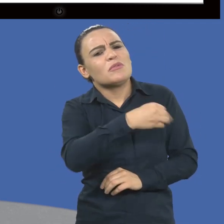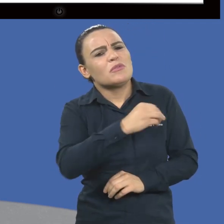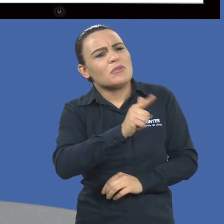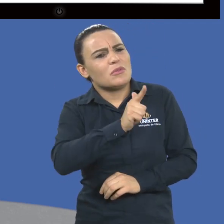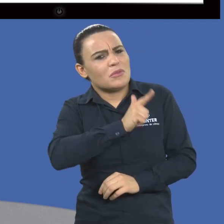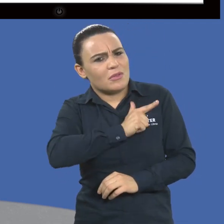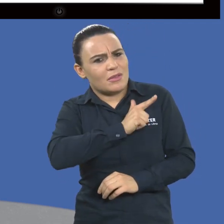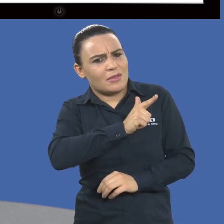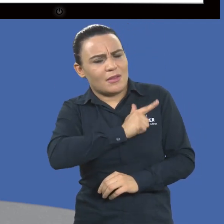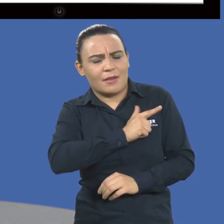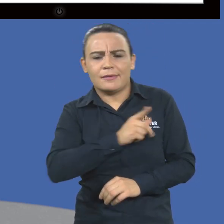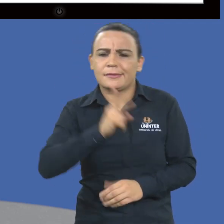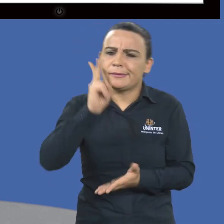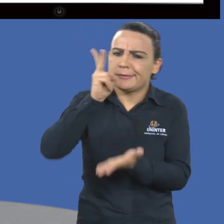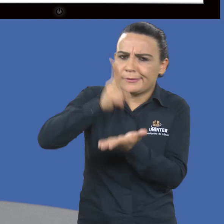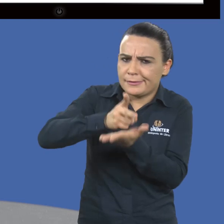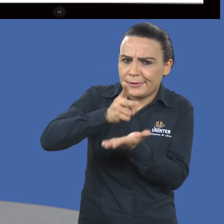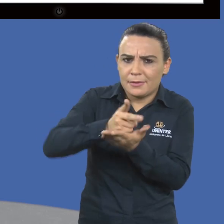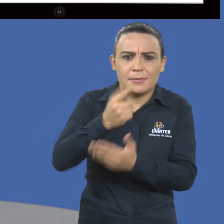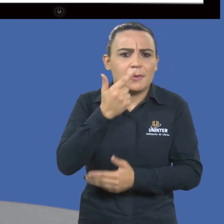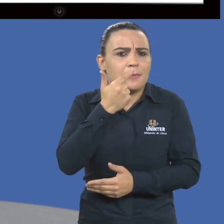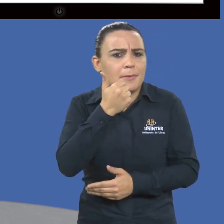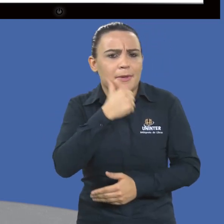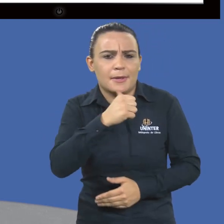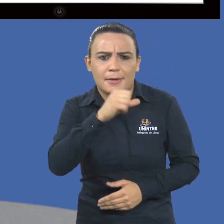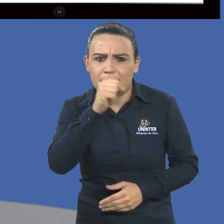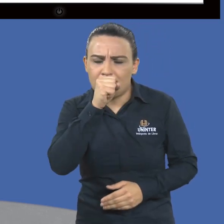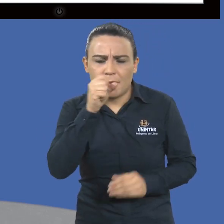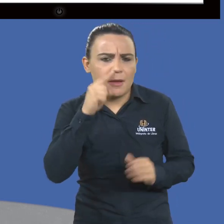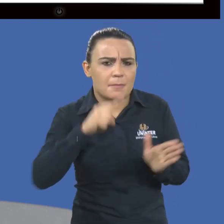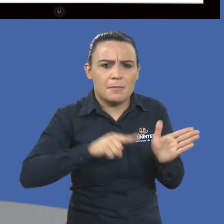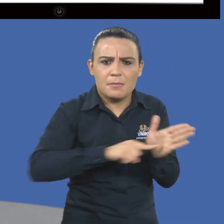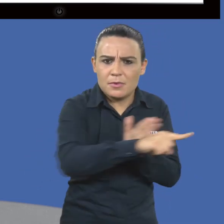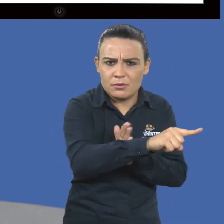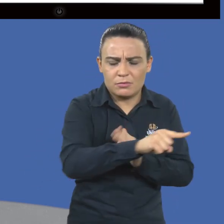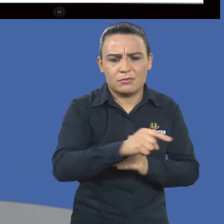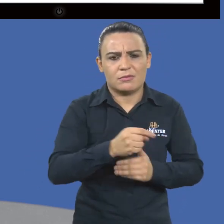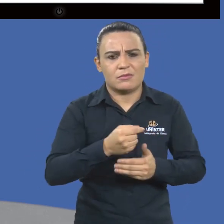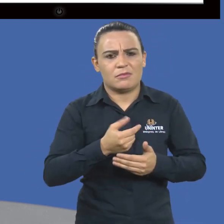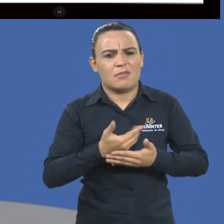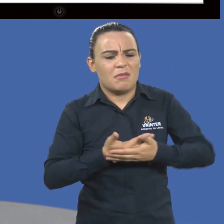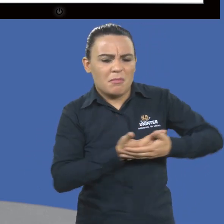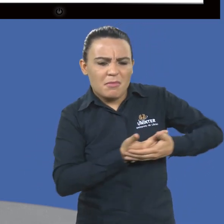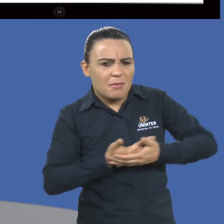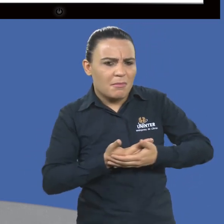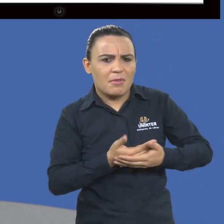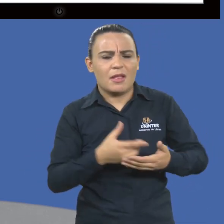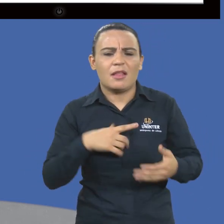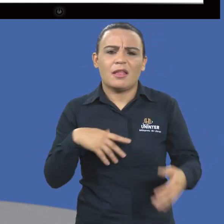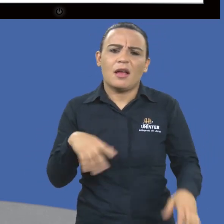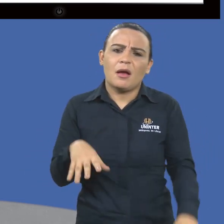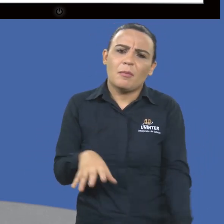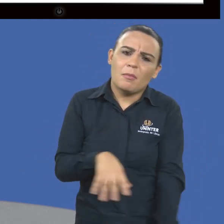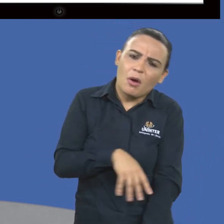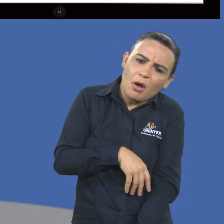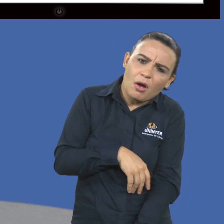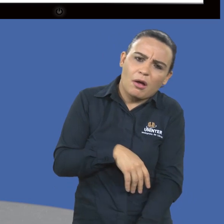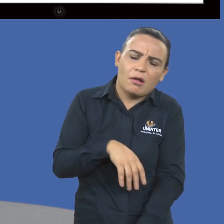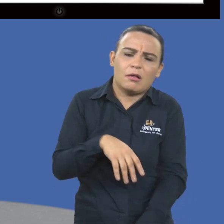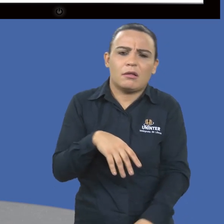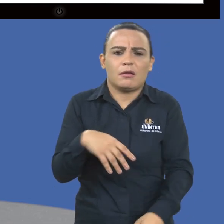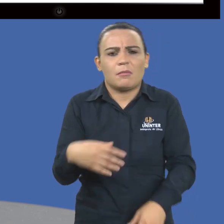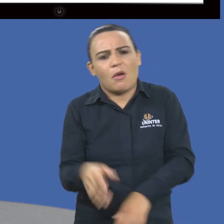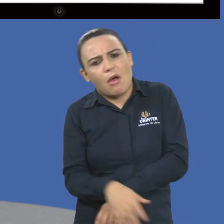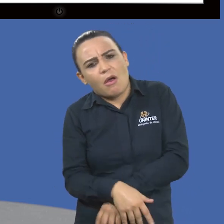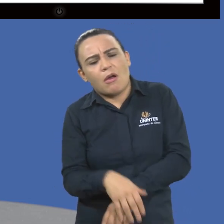apresenta? Não tem pai, não tem mãe que não queira saber se o nenê é molinho